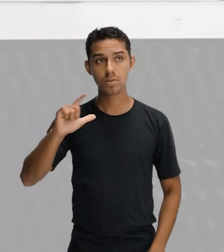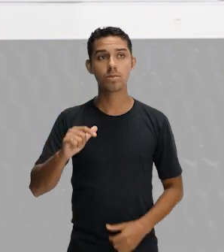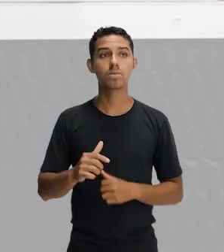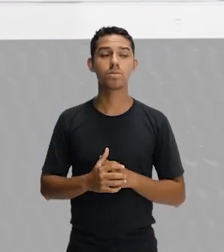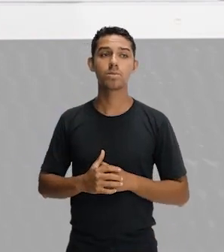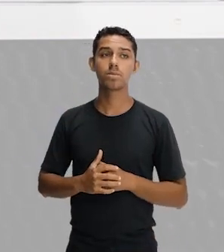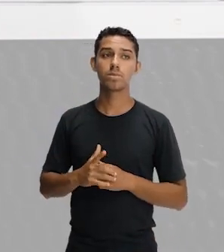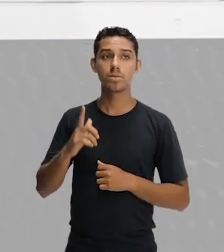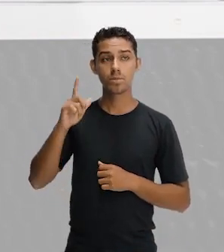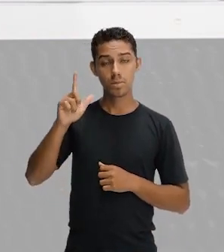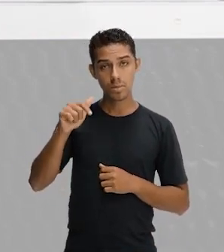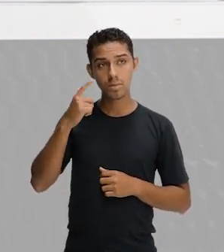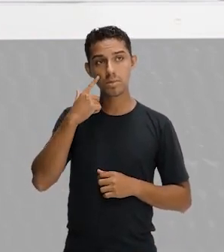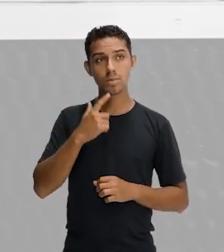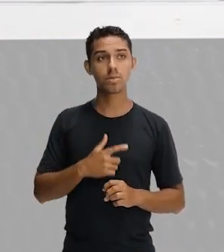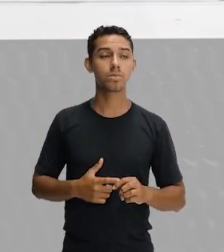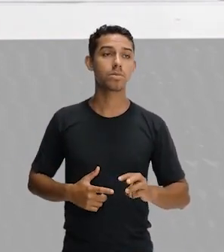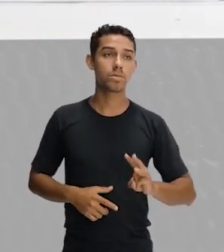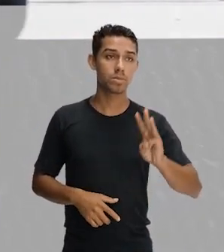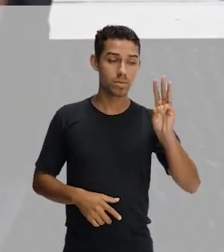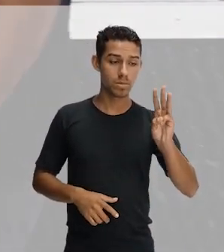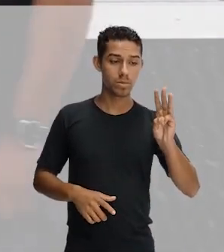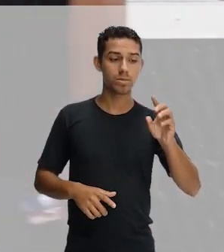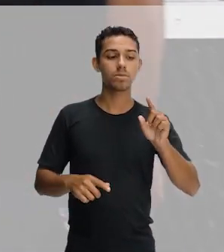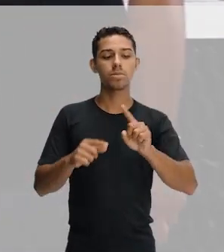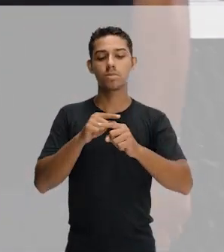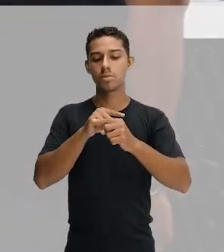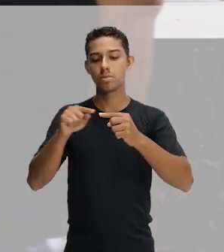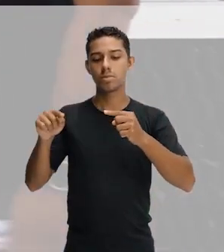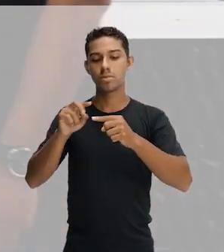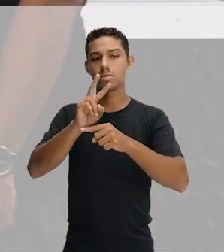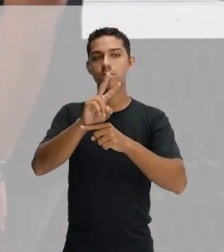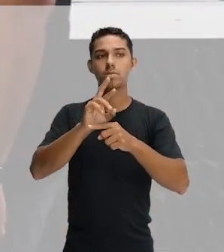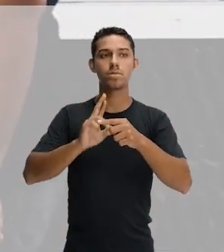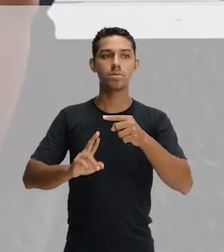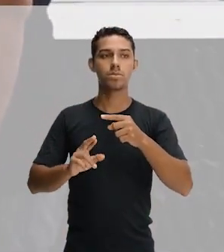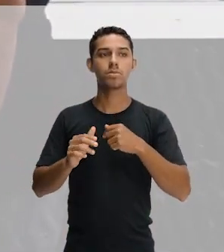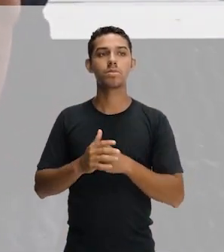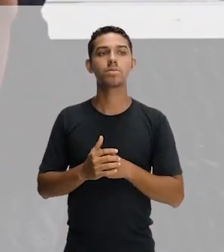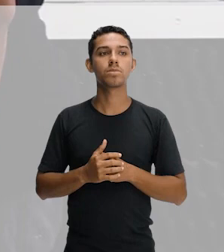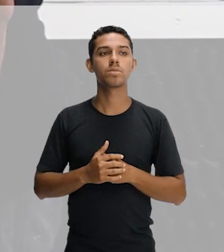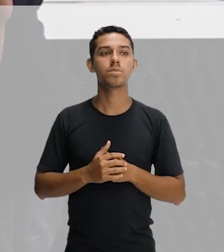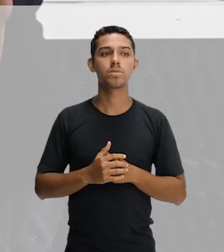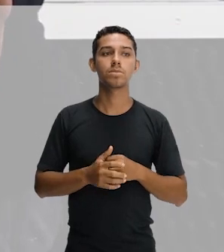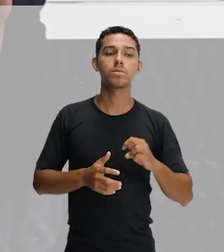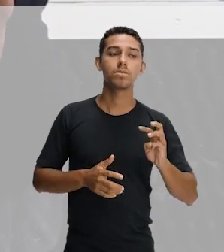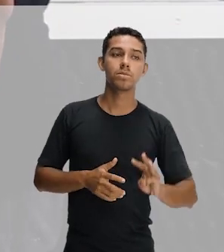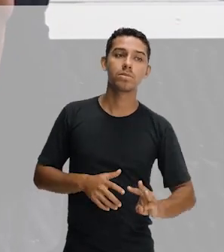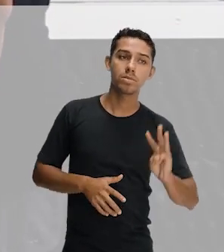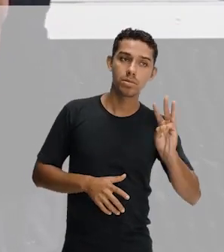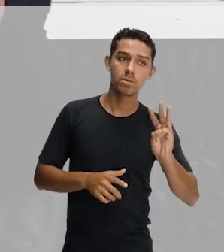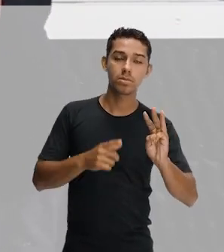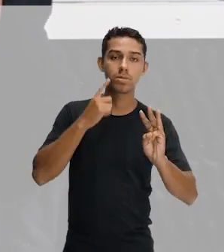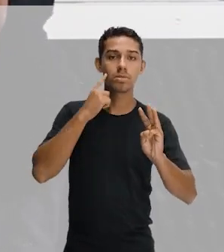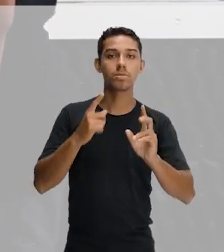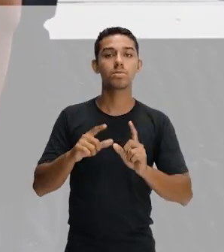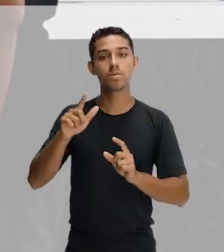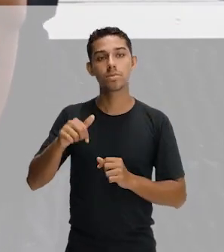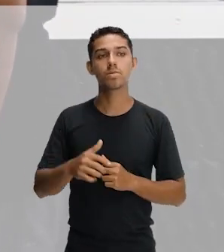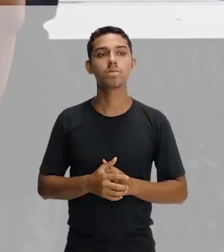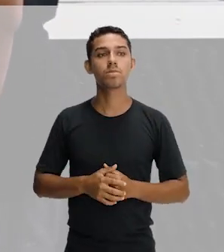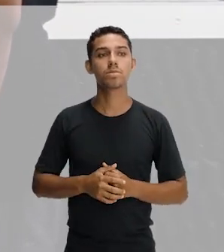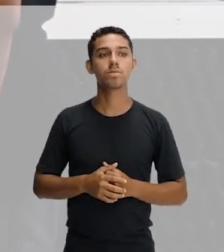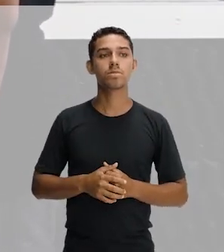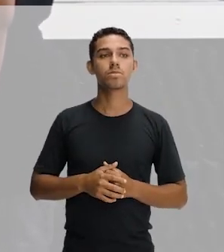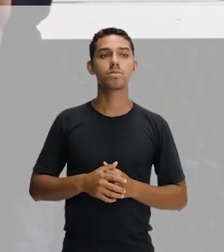é velocidade linear dividido pelo raio. Ok? Então, a velocidade angular vai